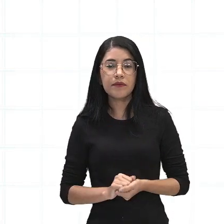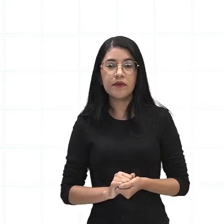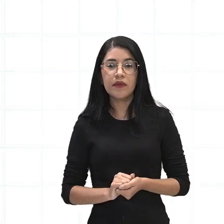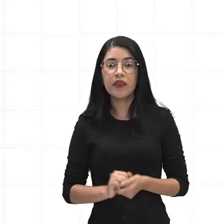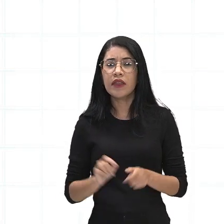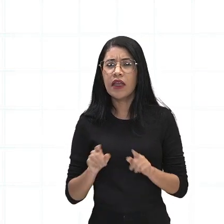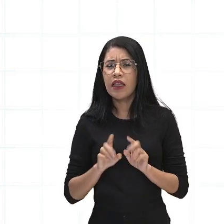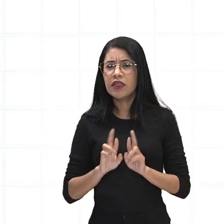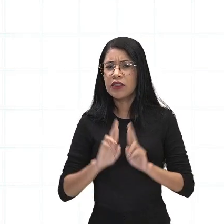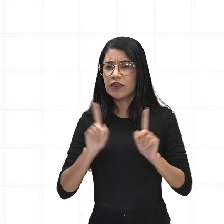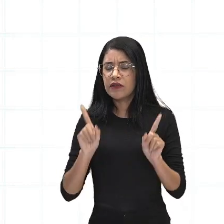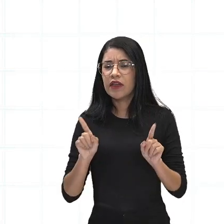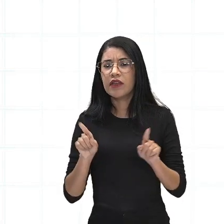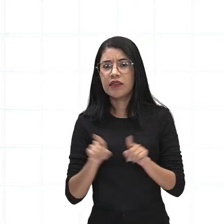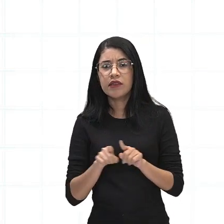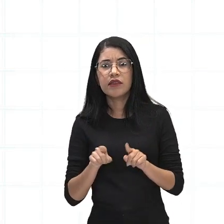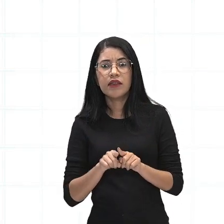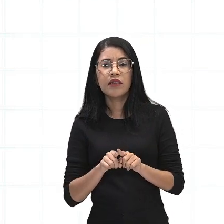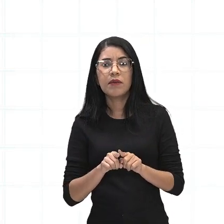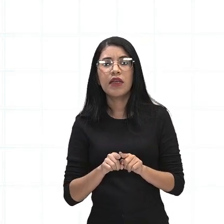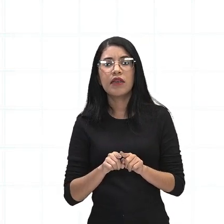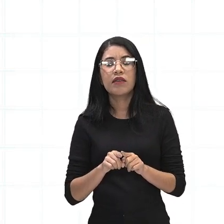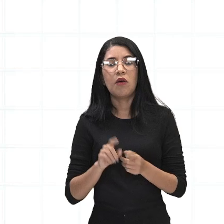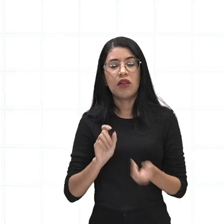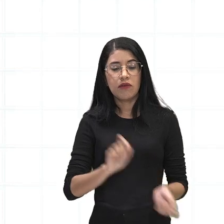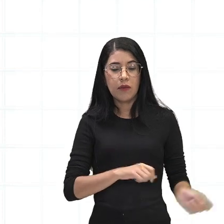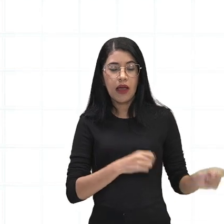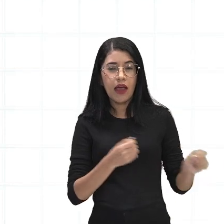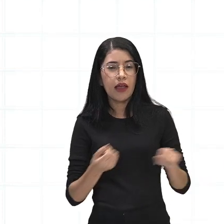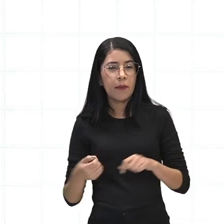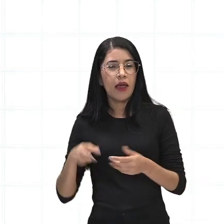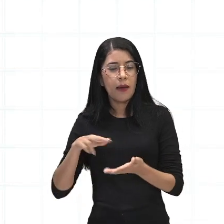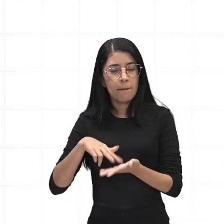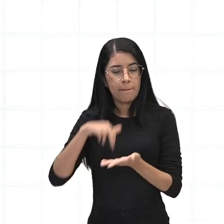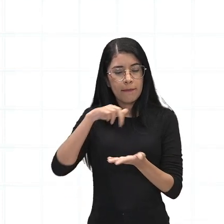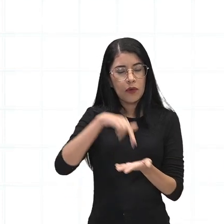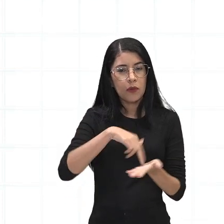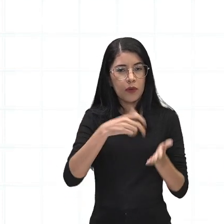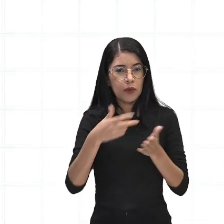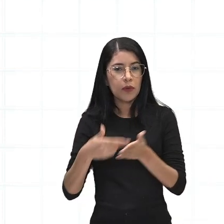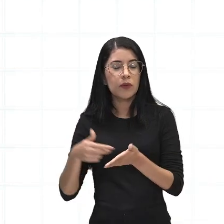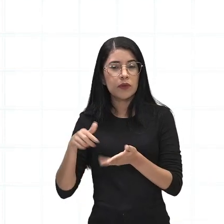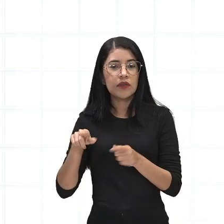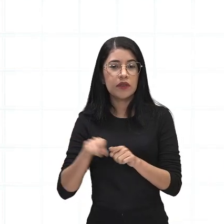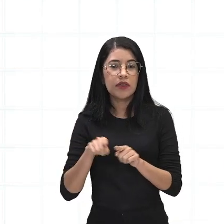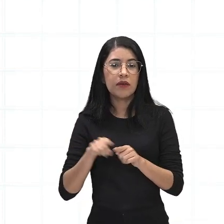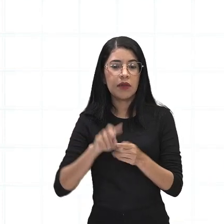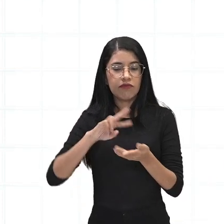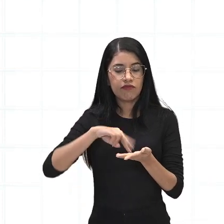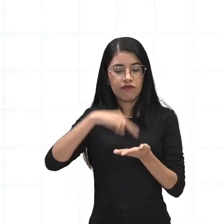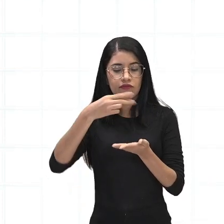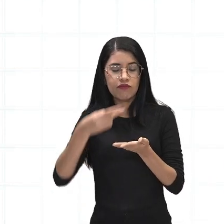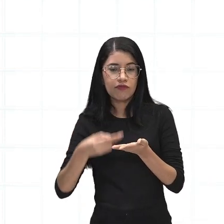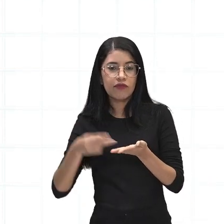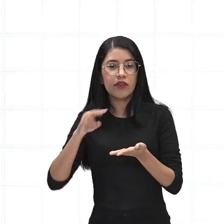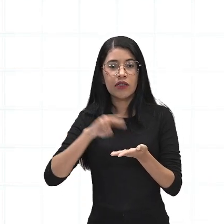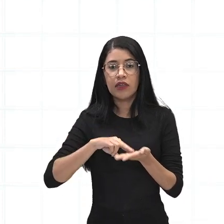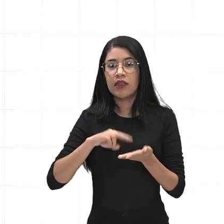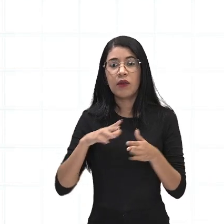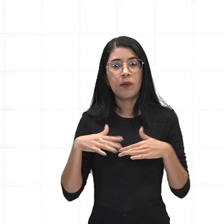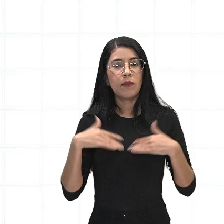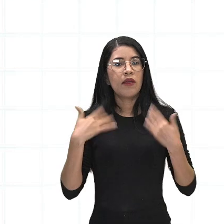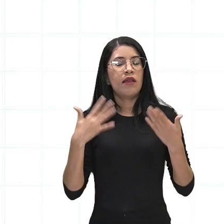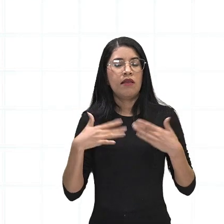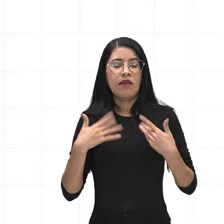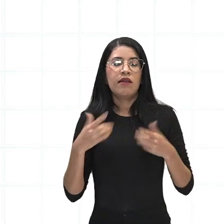bem diferenciado e eles fazem os rodopios, eles pulam, então eles geralmente é algo muito frenético. E